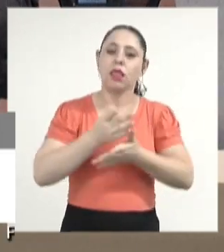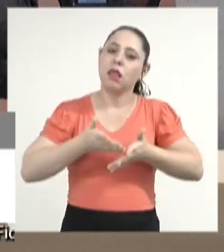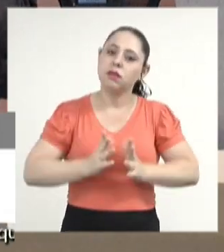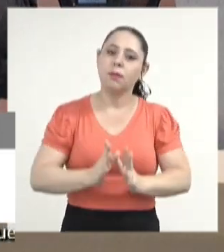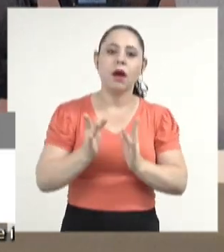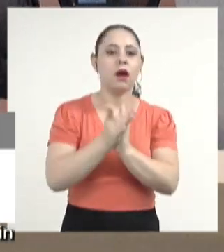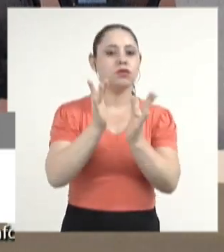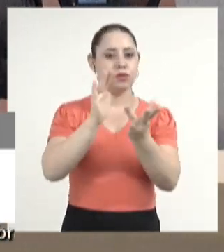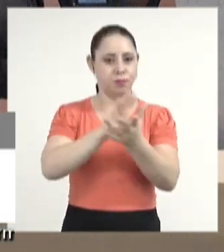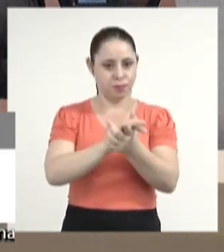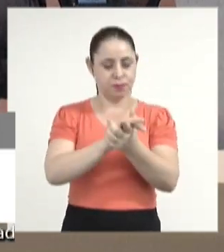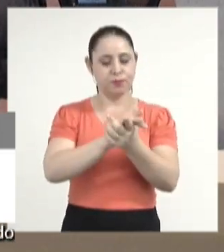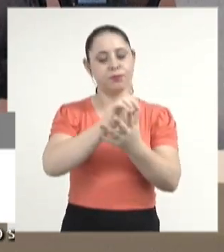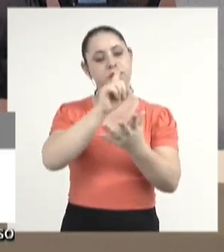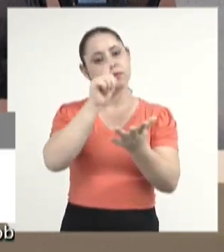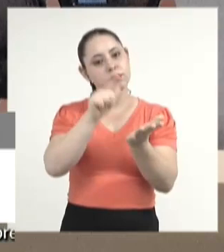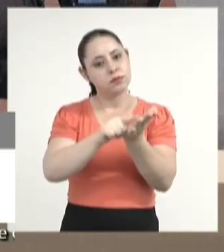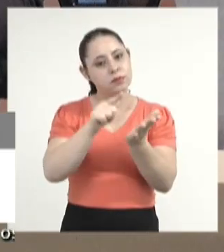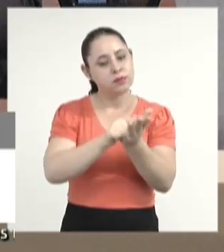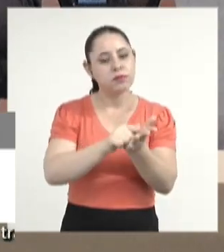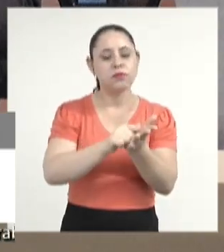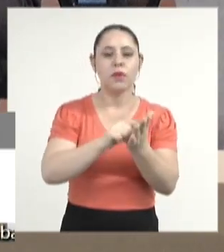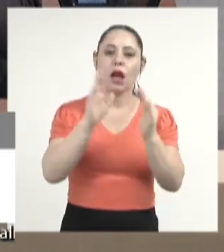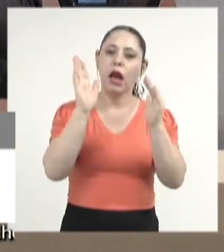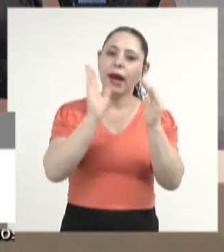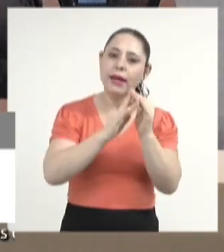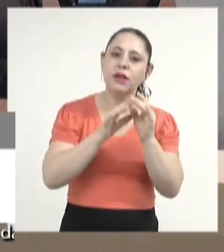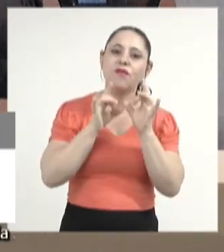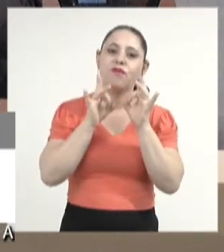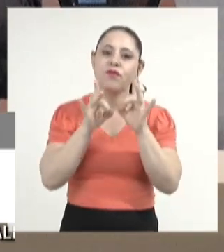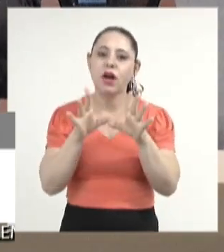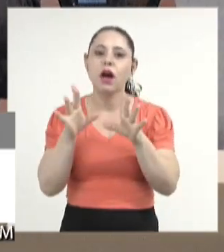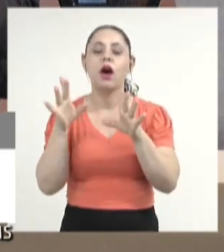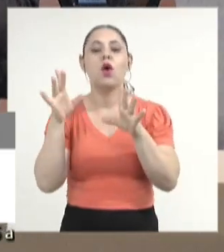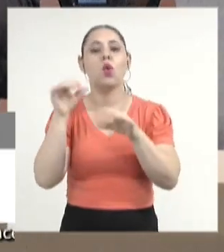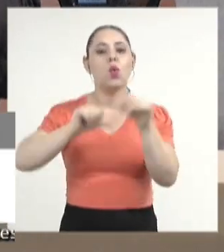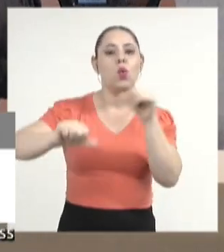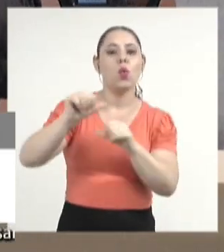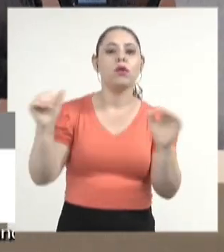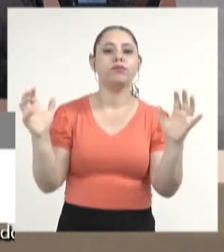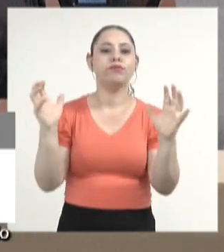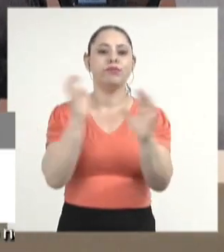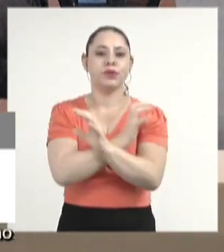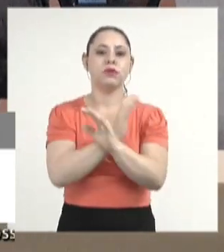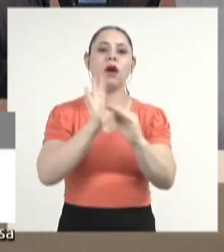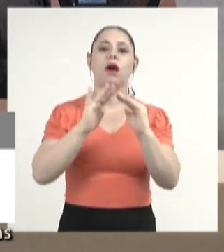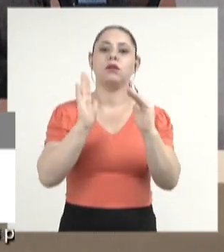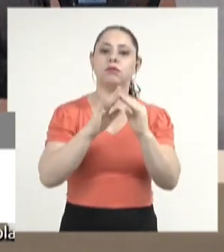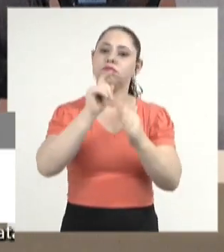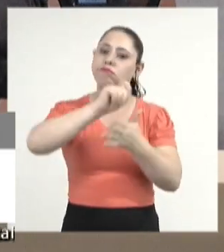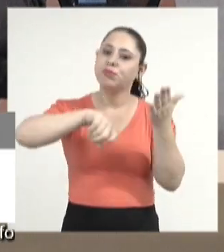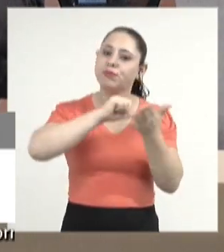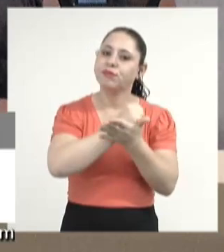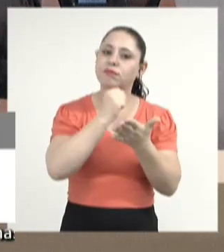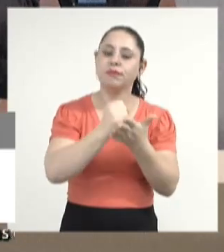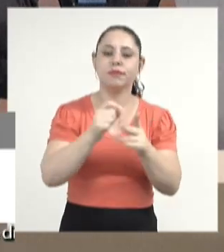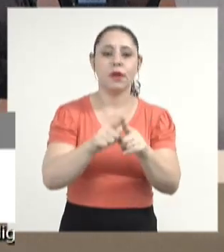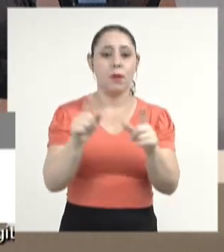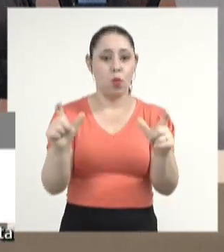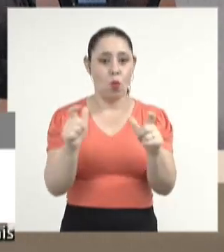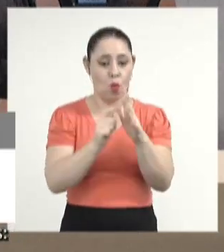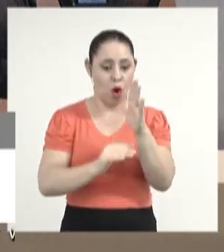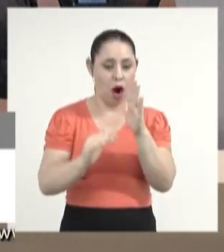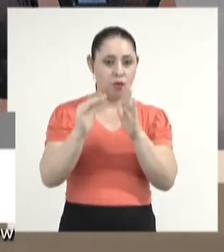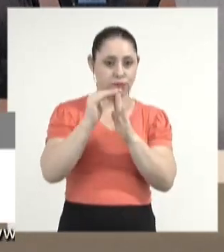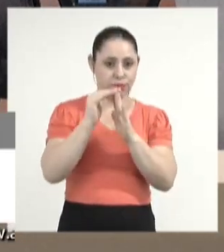de casamento, além da emissão de escrituras de compra, venda e transferência de imóveis. Grandes reduções para os registros